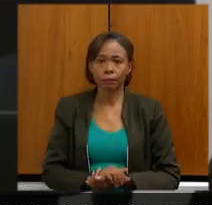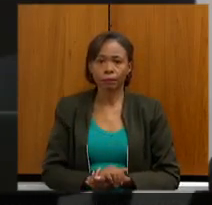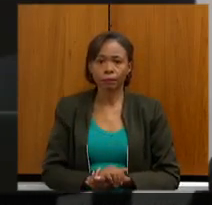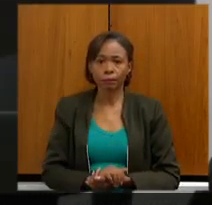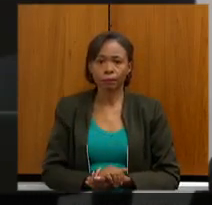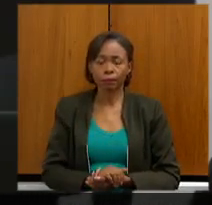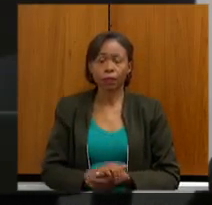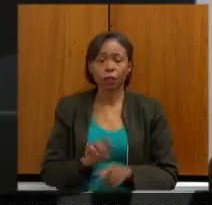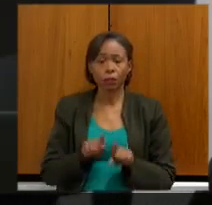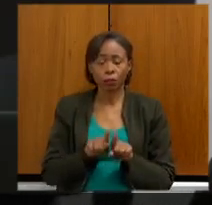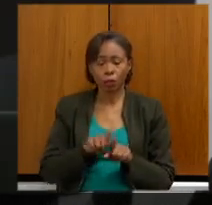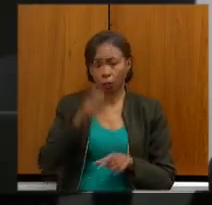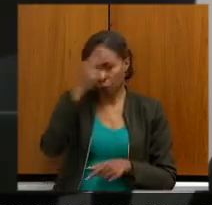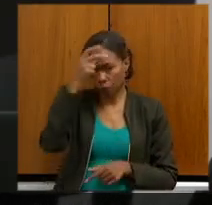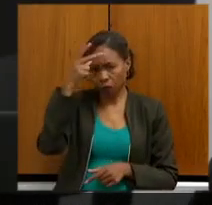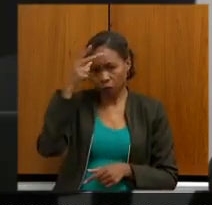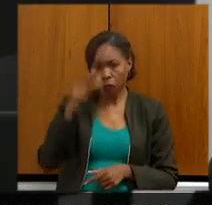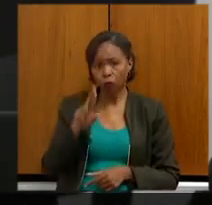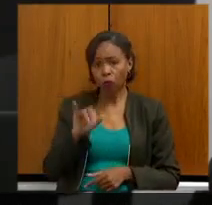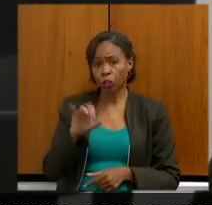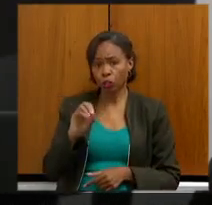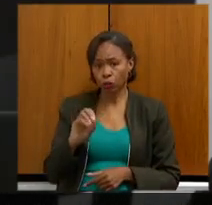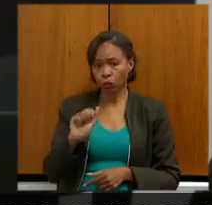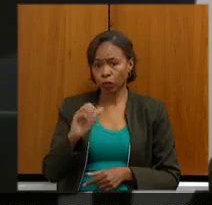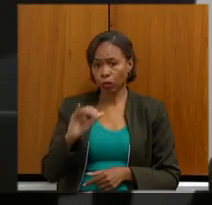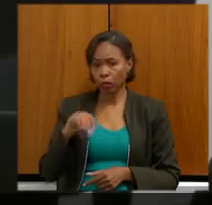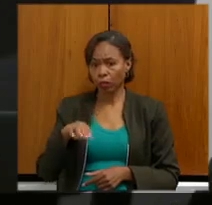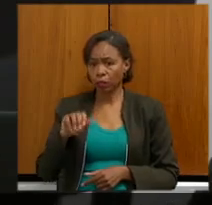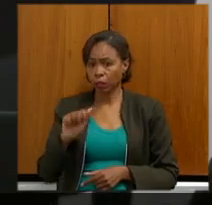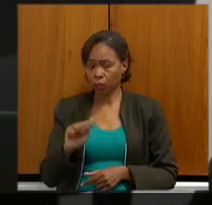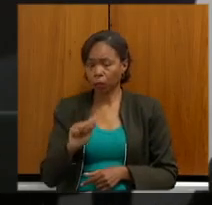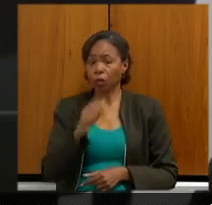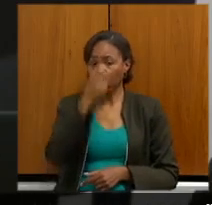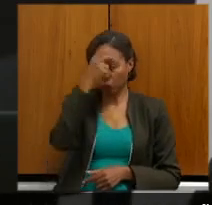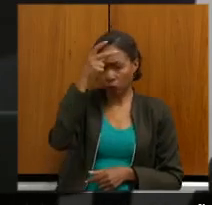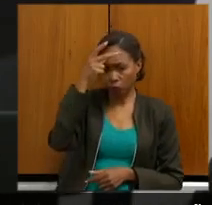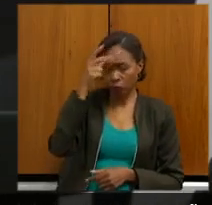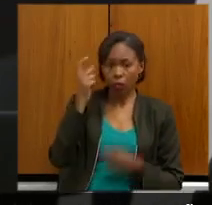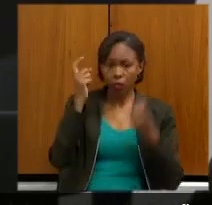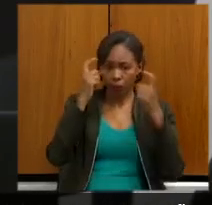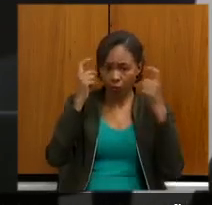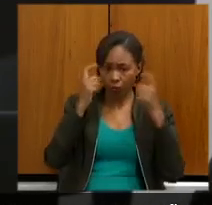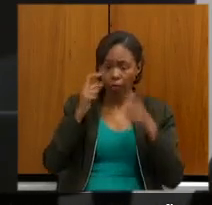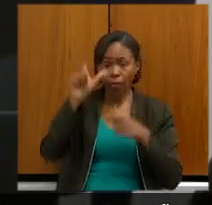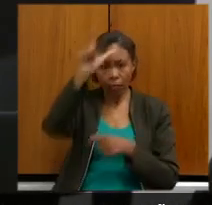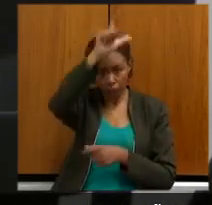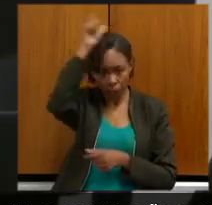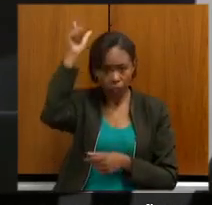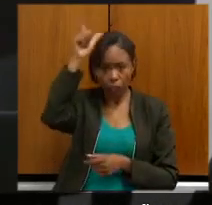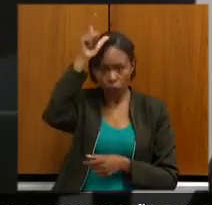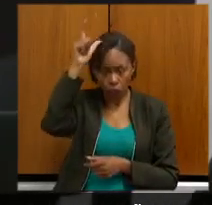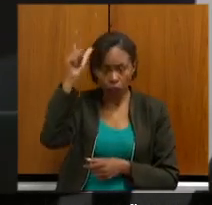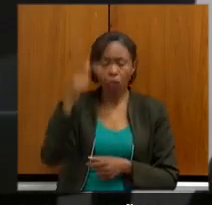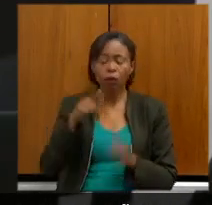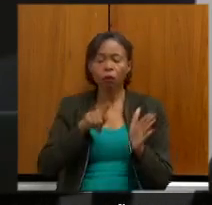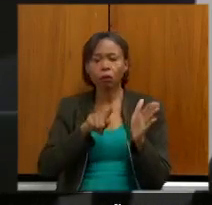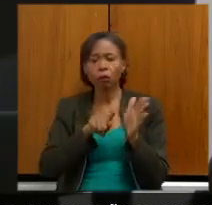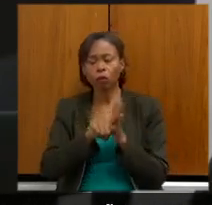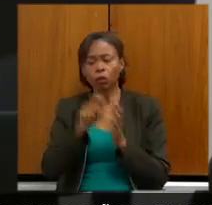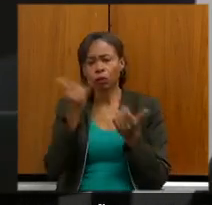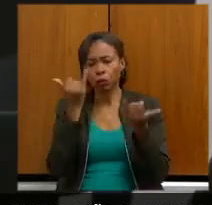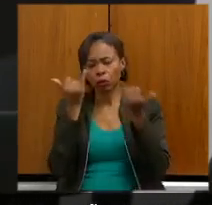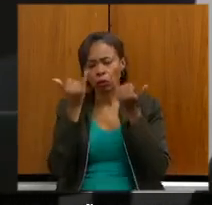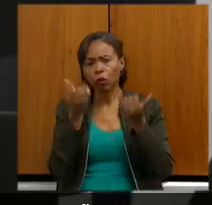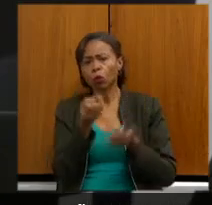bom e é o prefeito de Rio Acima ao prefeito de Sabará ao prefeito de Santa Luzia pedido informações acerca do número